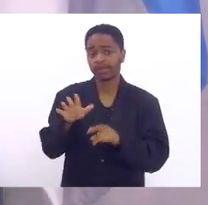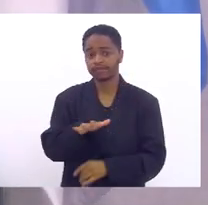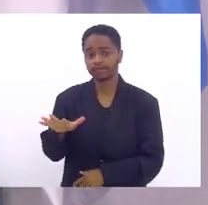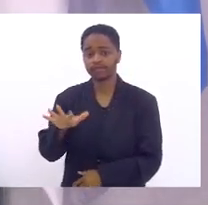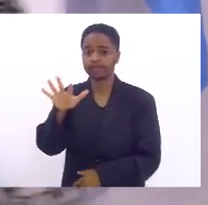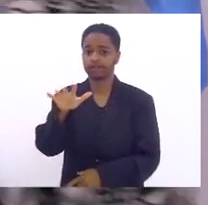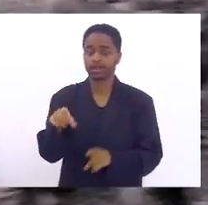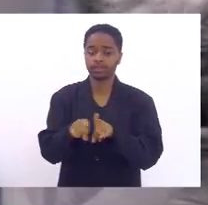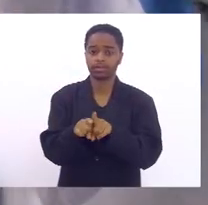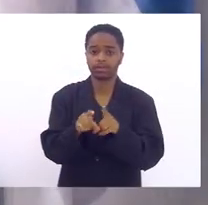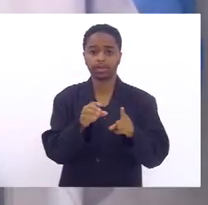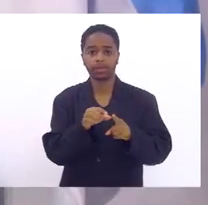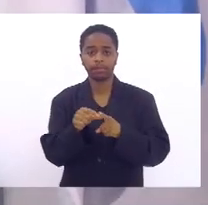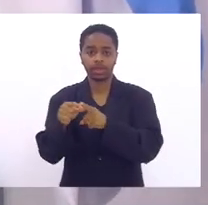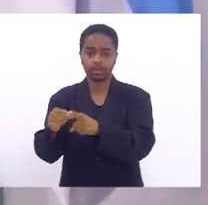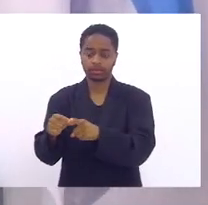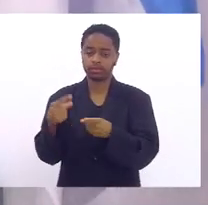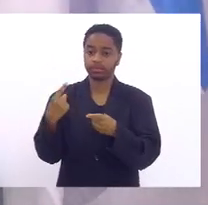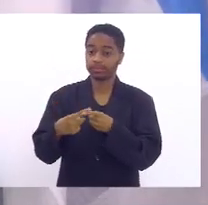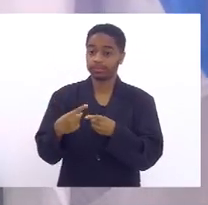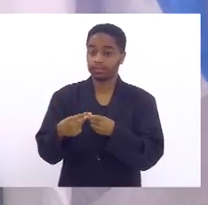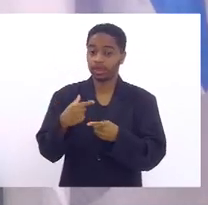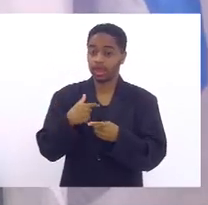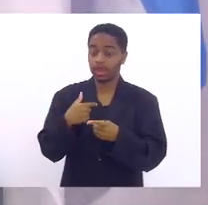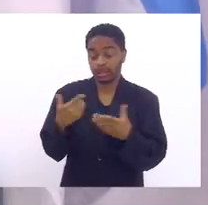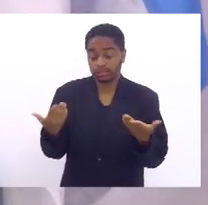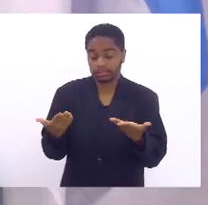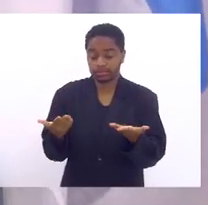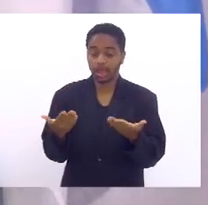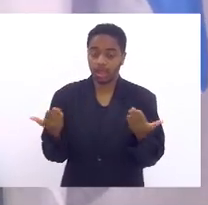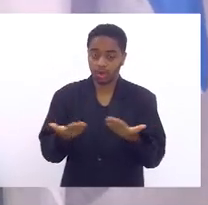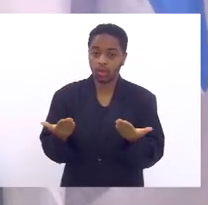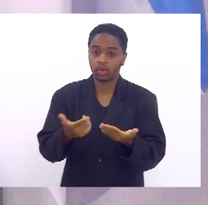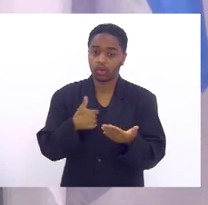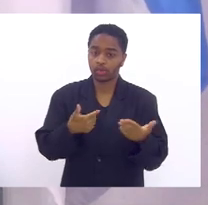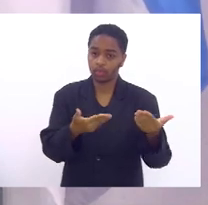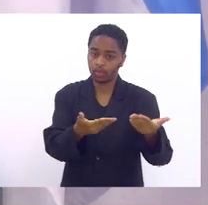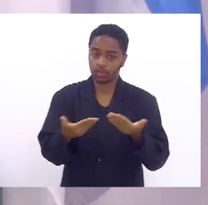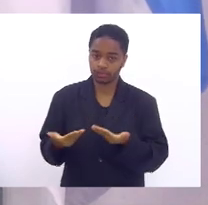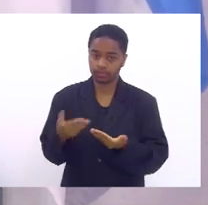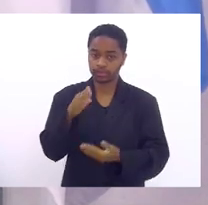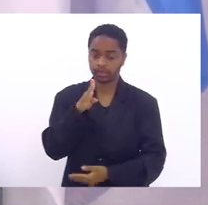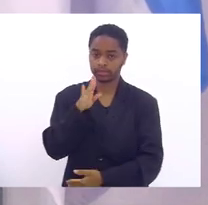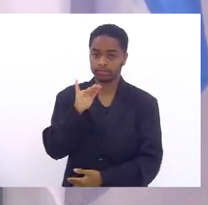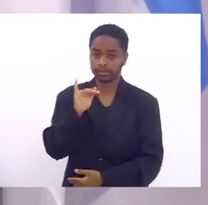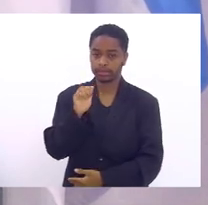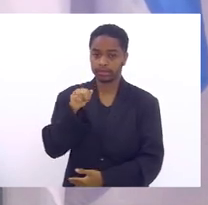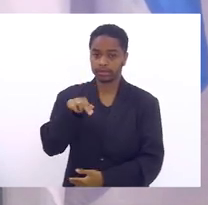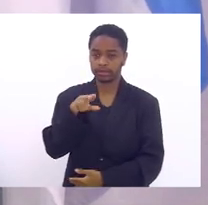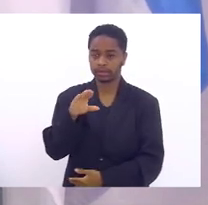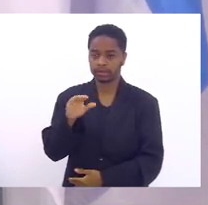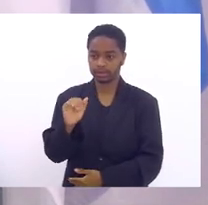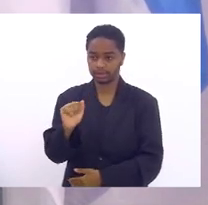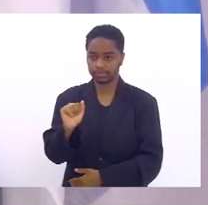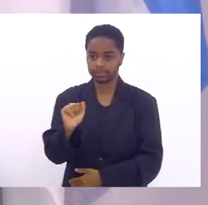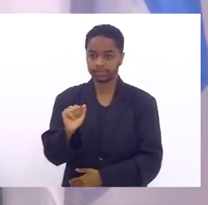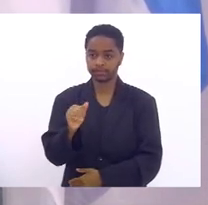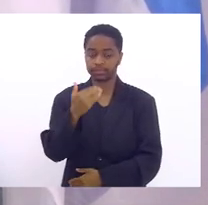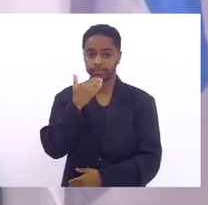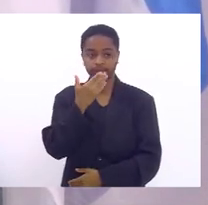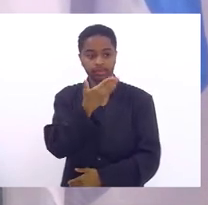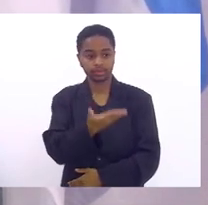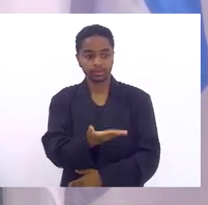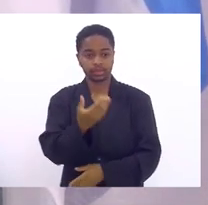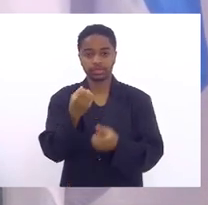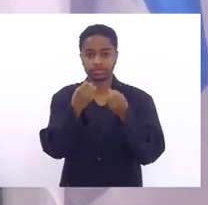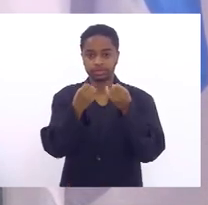né E aí vou até convidar a a senhora Bianca para que possa falar um